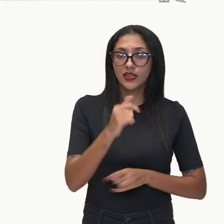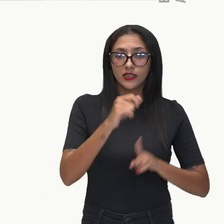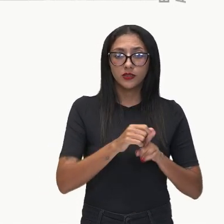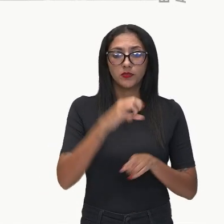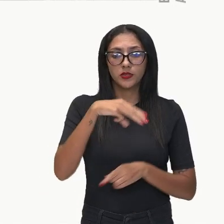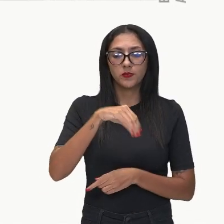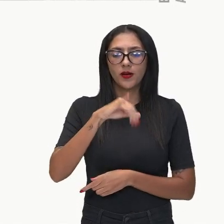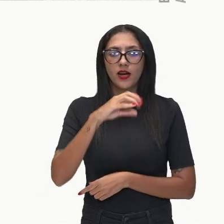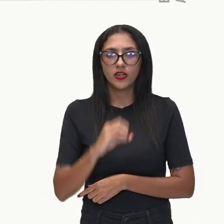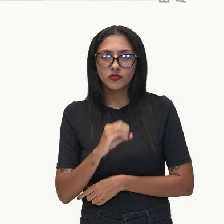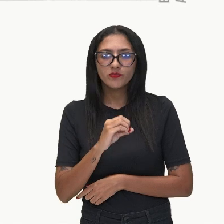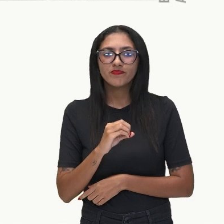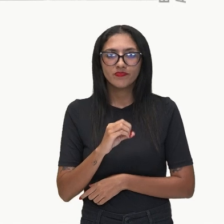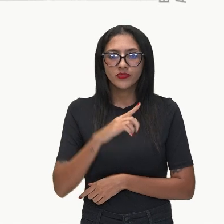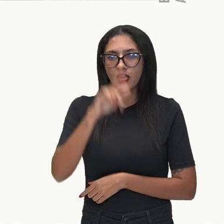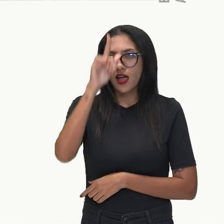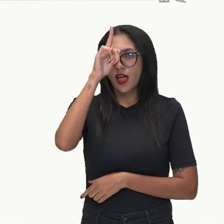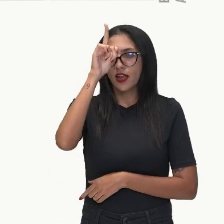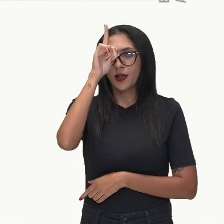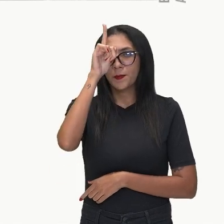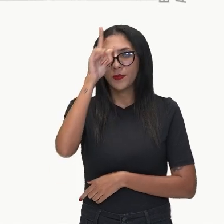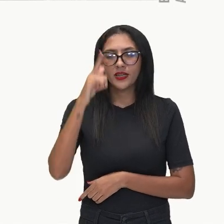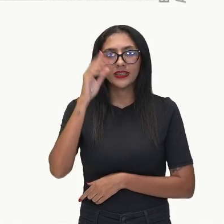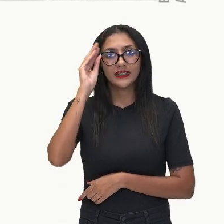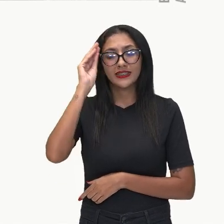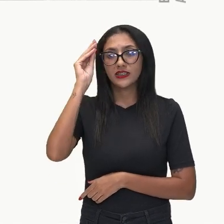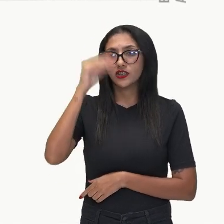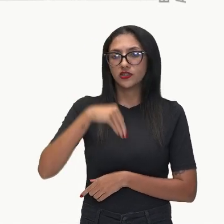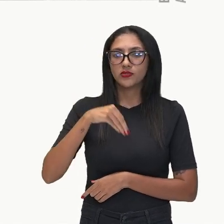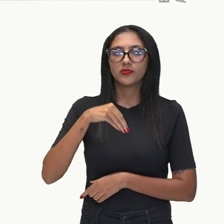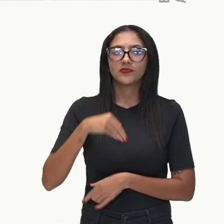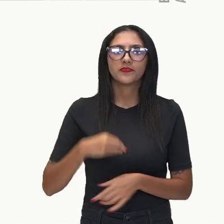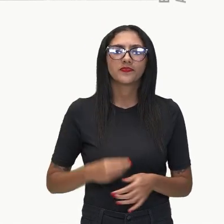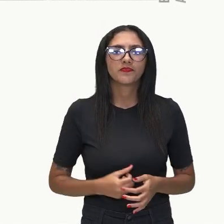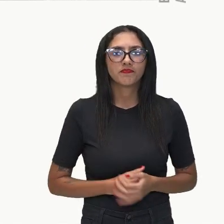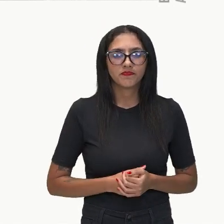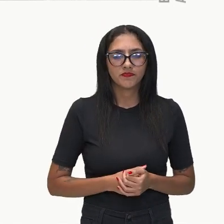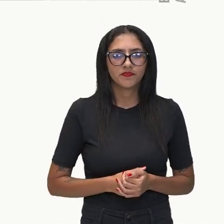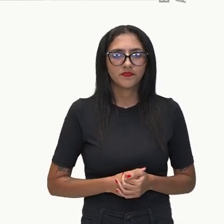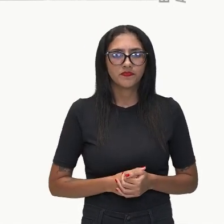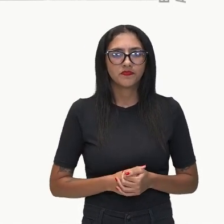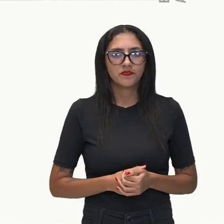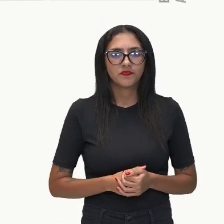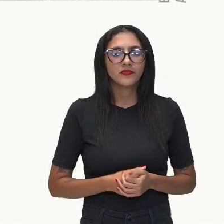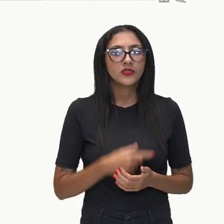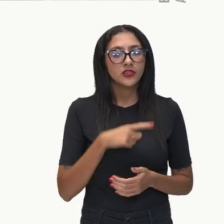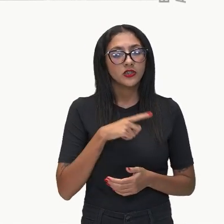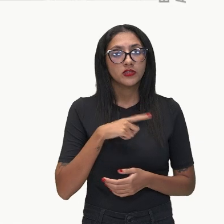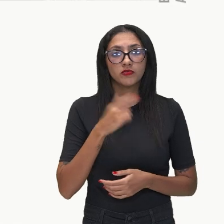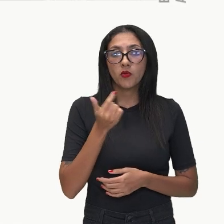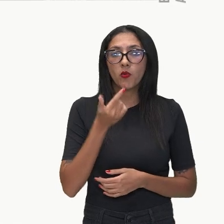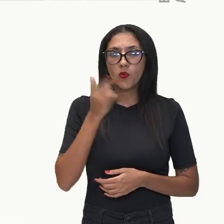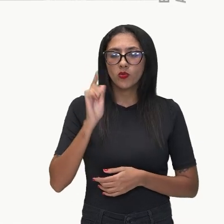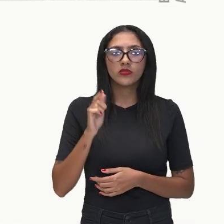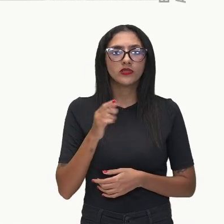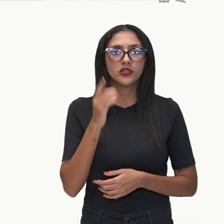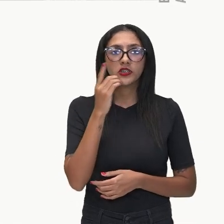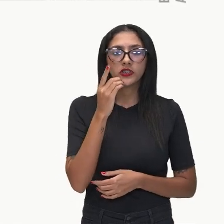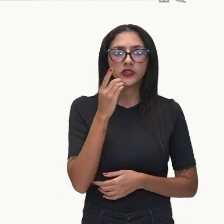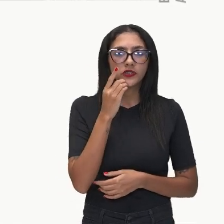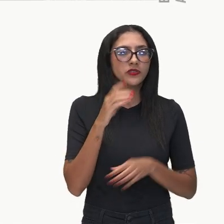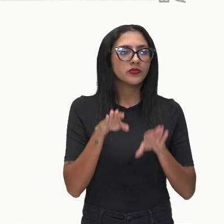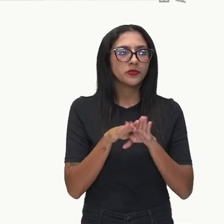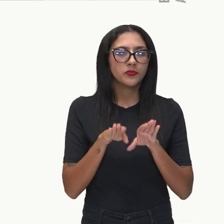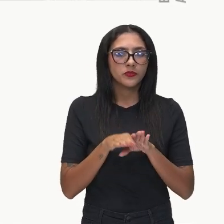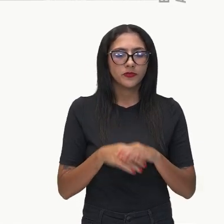da Alemanha, e essa história continua, nós temos outras datas aqui importantes para mostrar para vocês. No